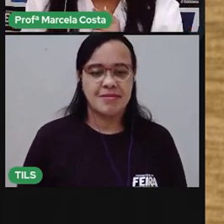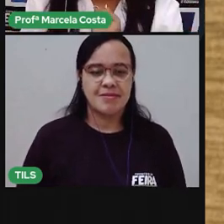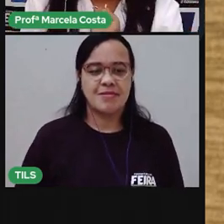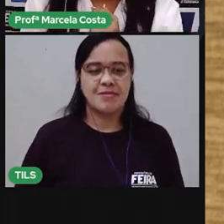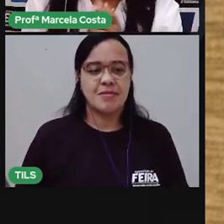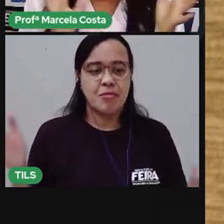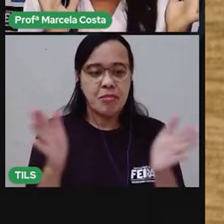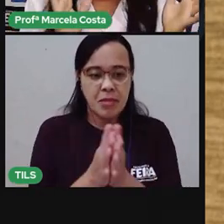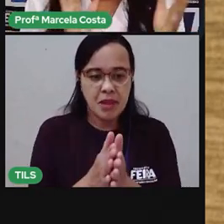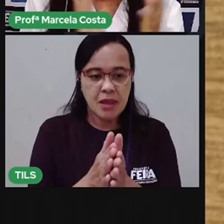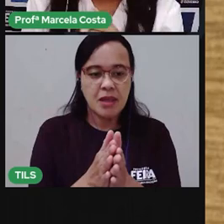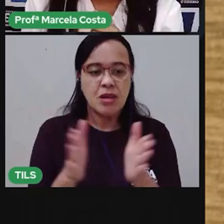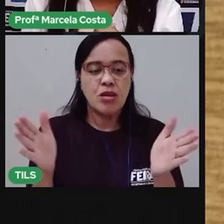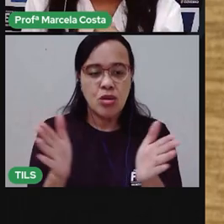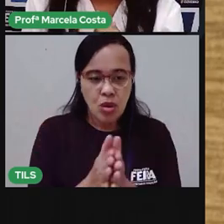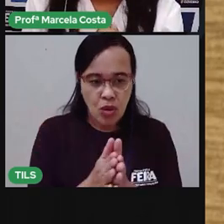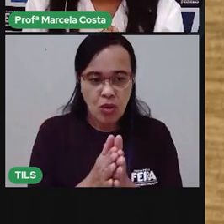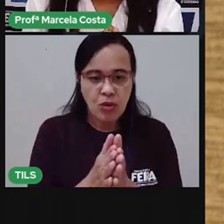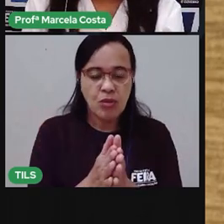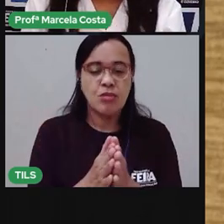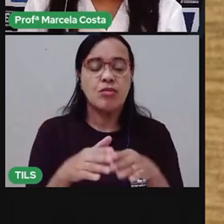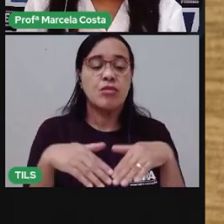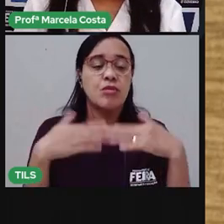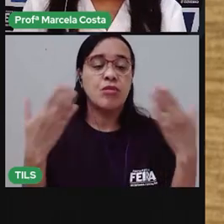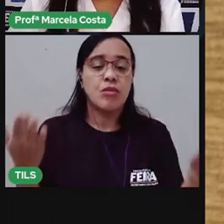o som